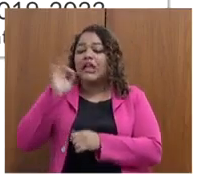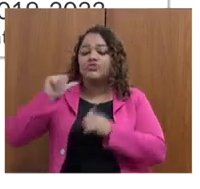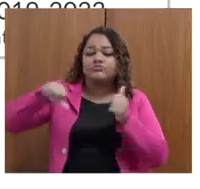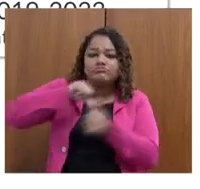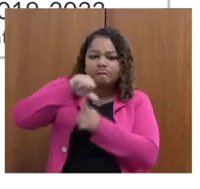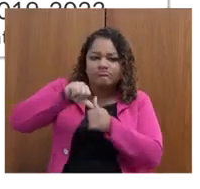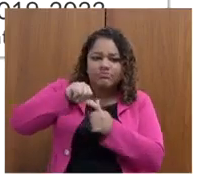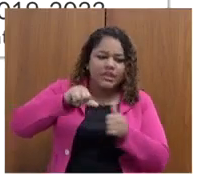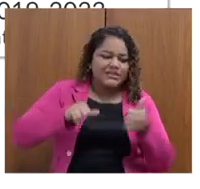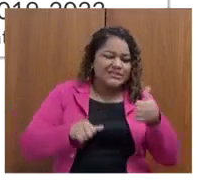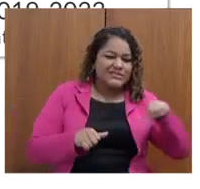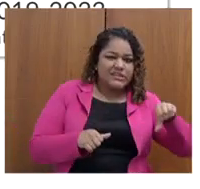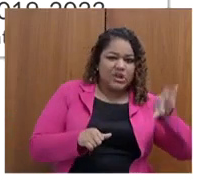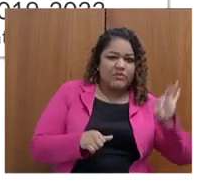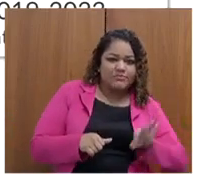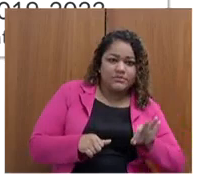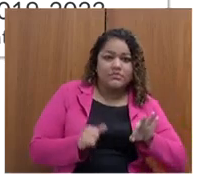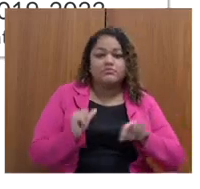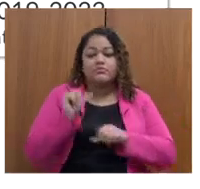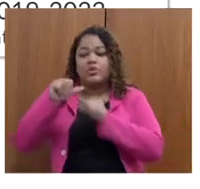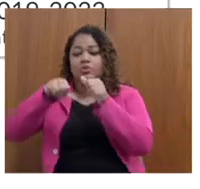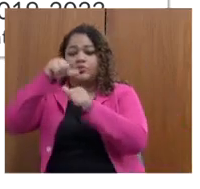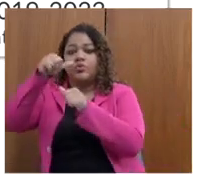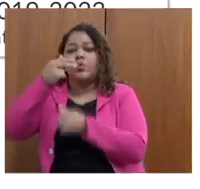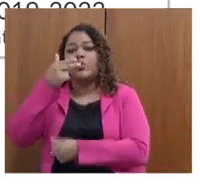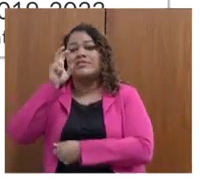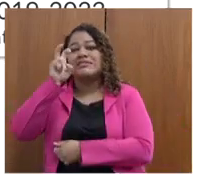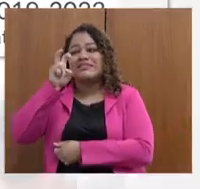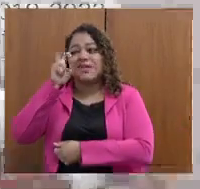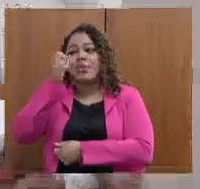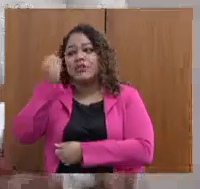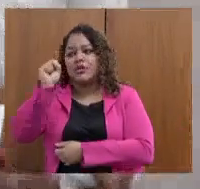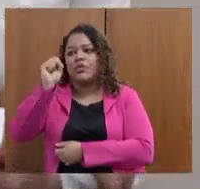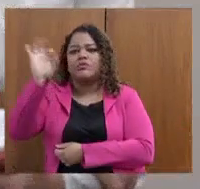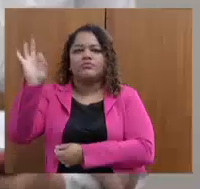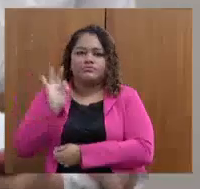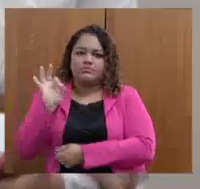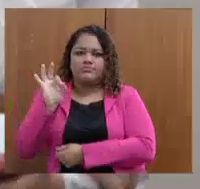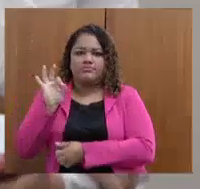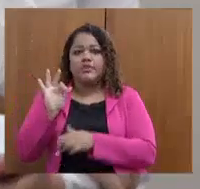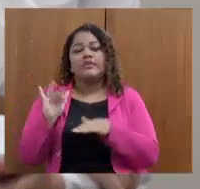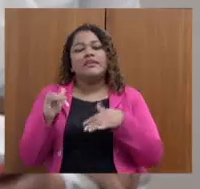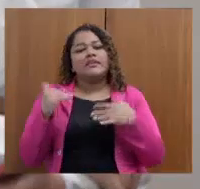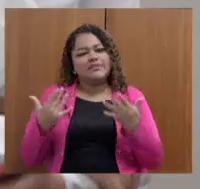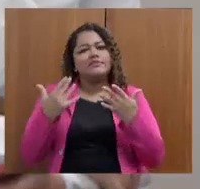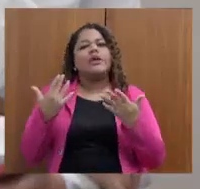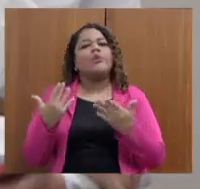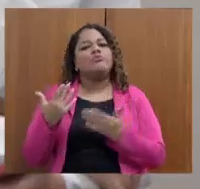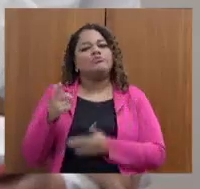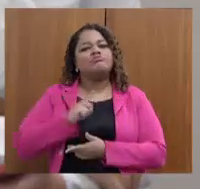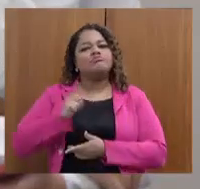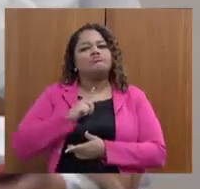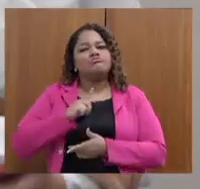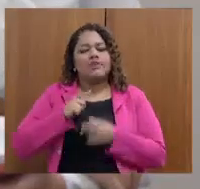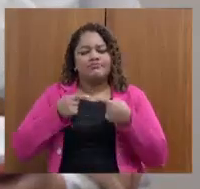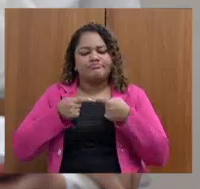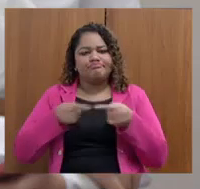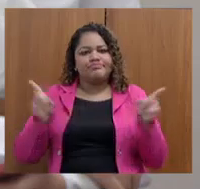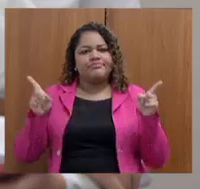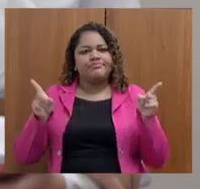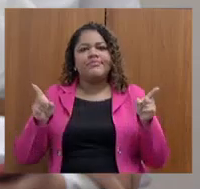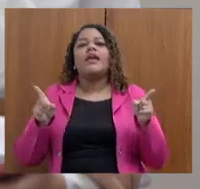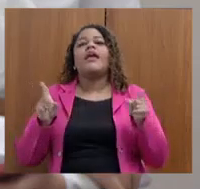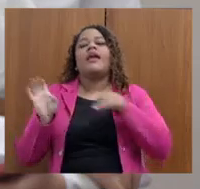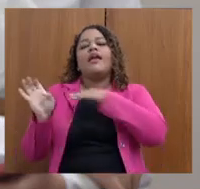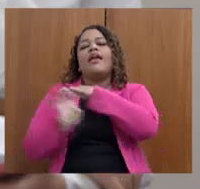para 58%, ou seja estamos inaugurando empresas que